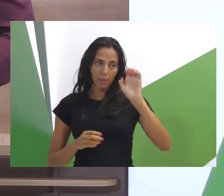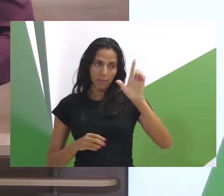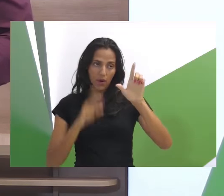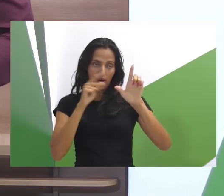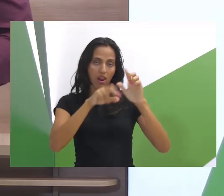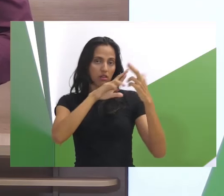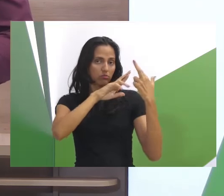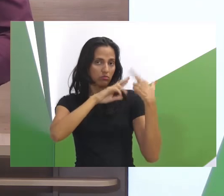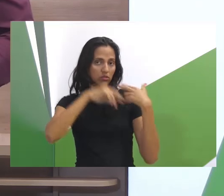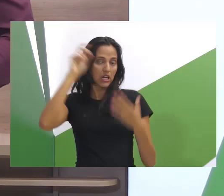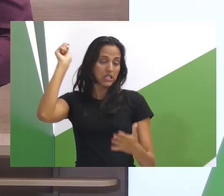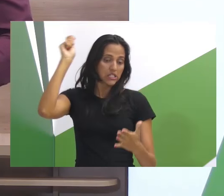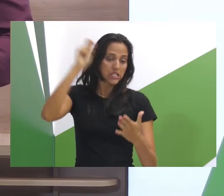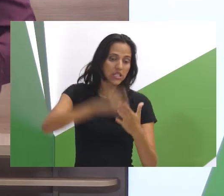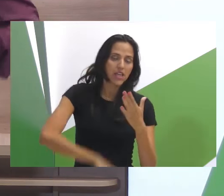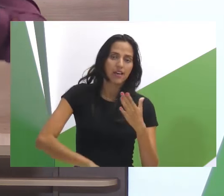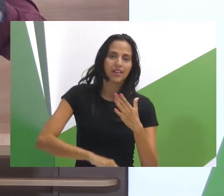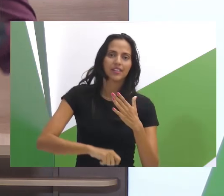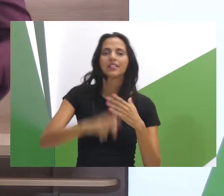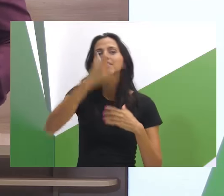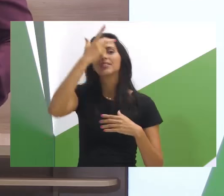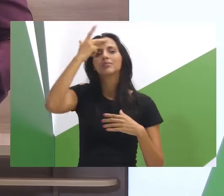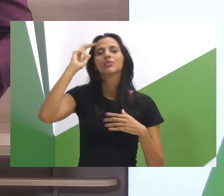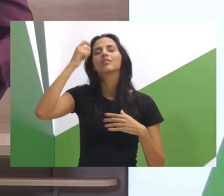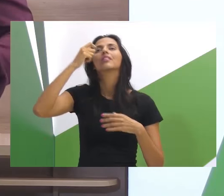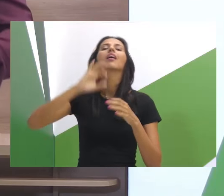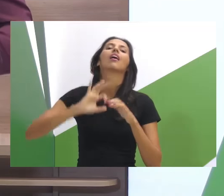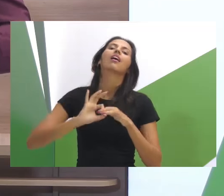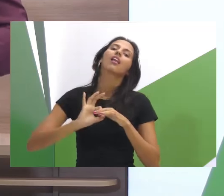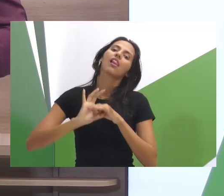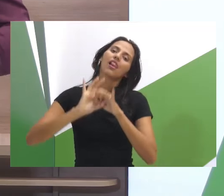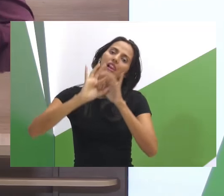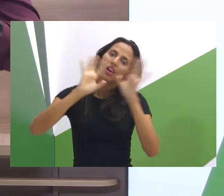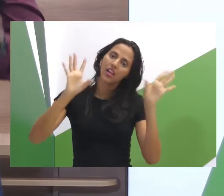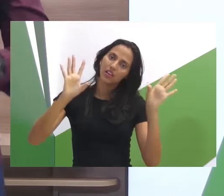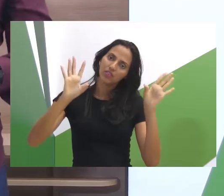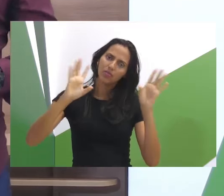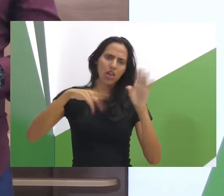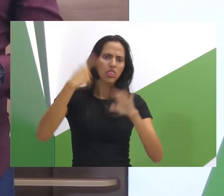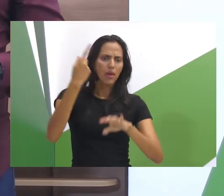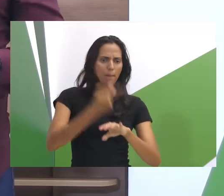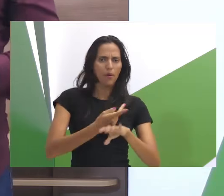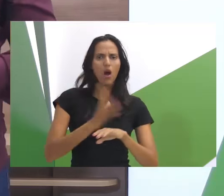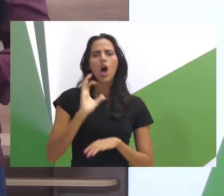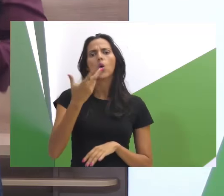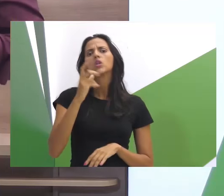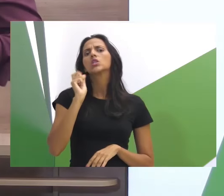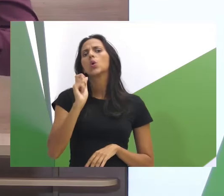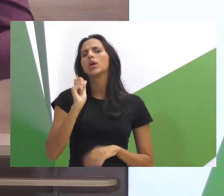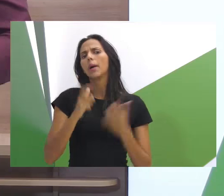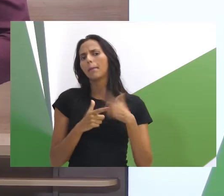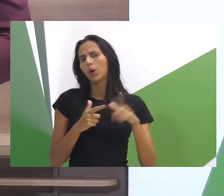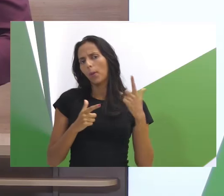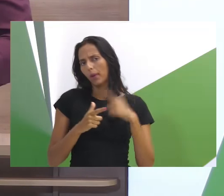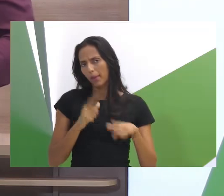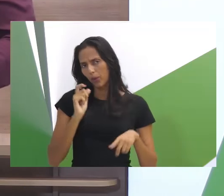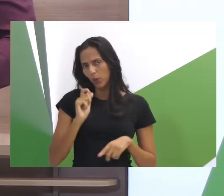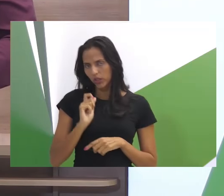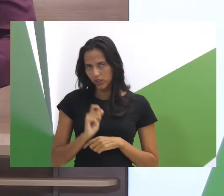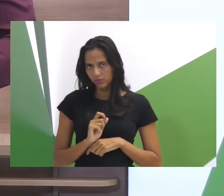Porém, dessa liberdade, vai acontecer um problema muito grande, que vai ser a vida dos negros